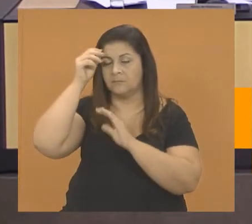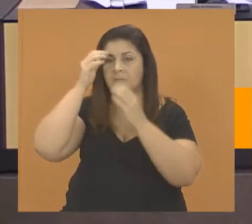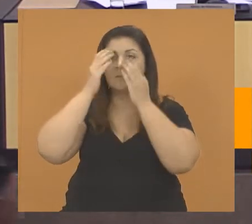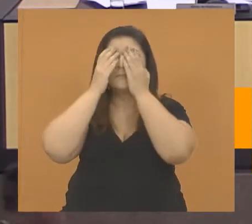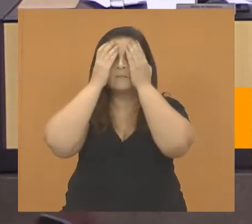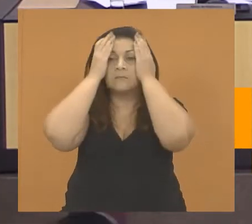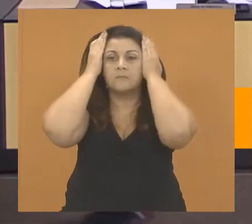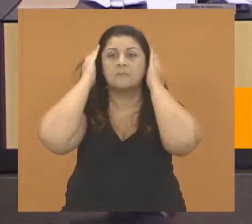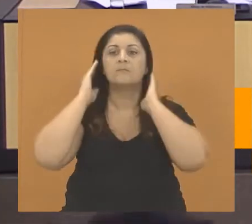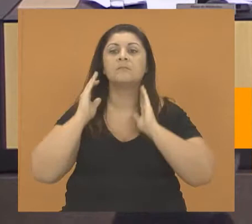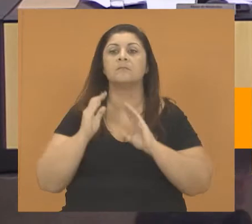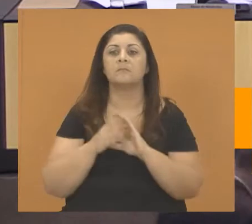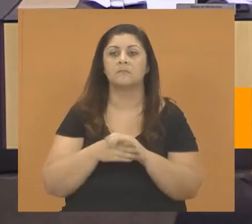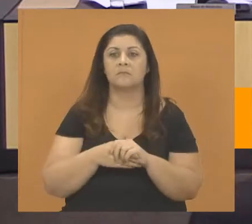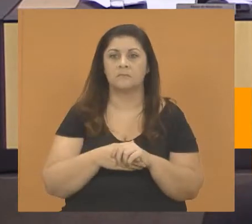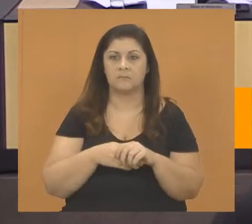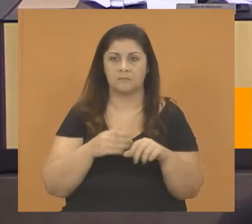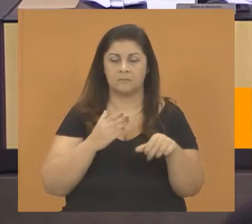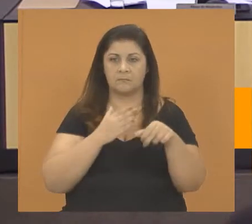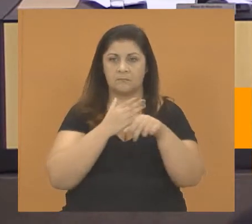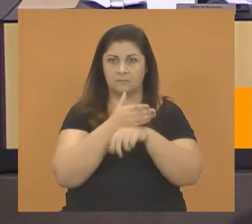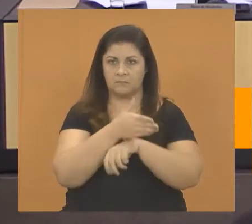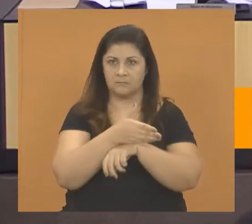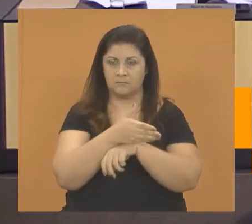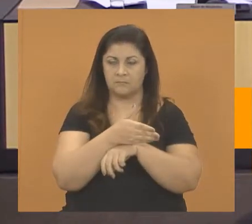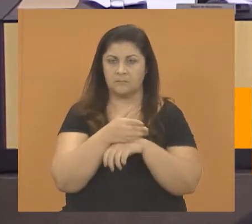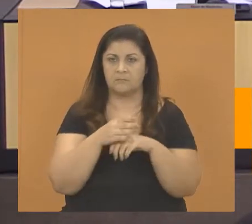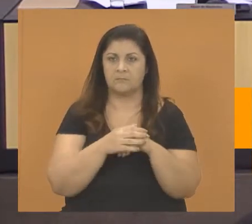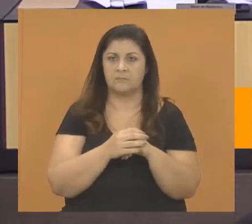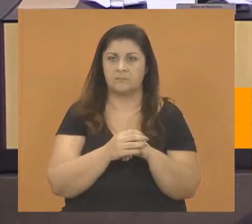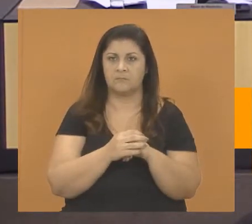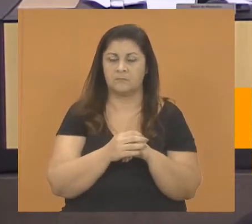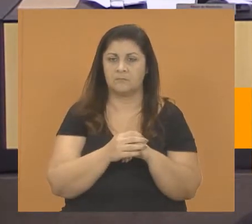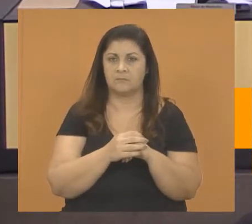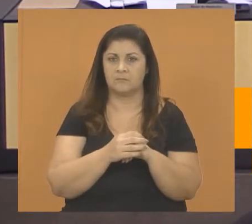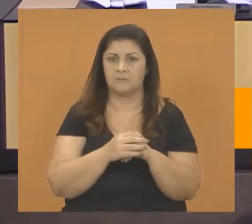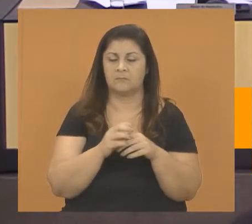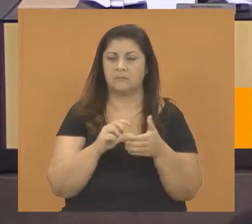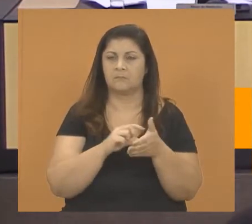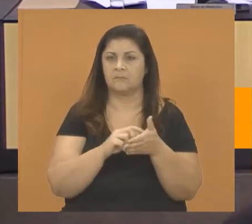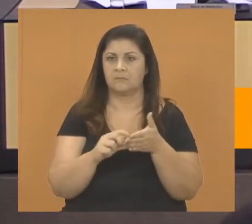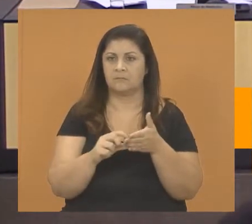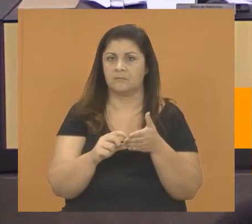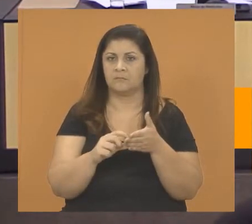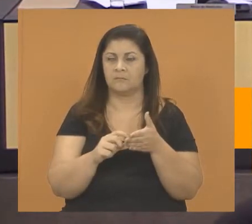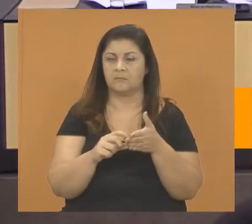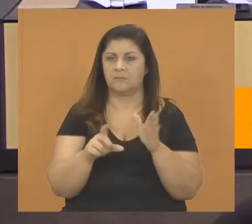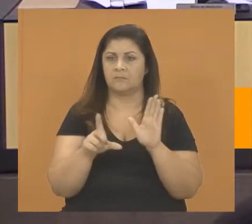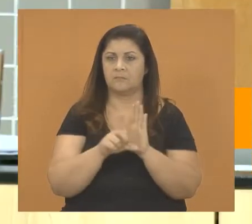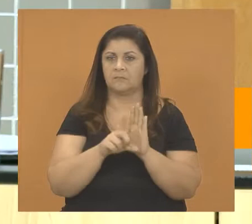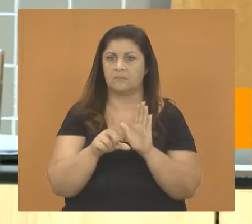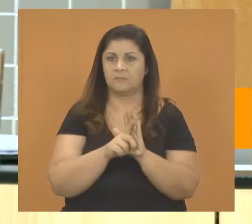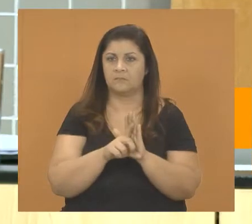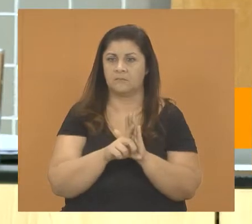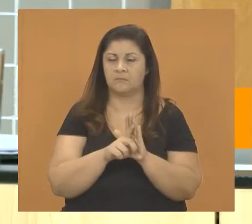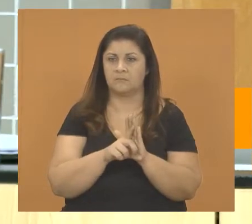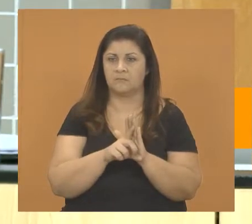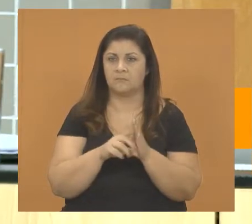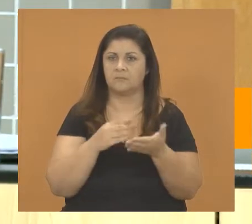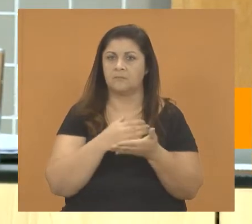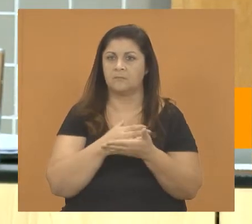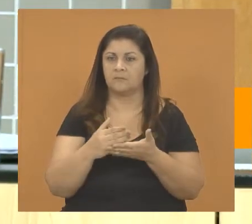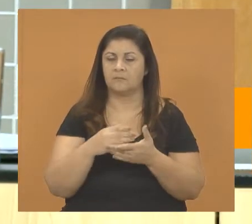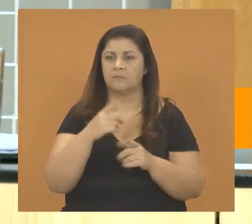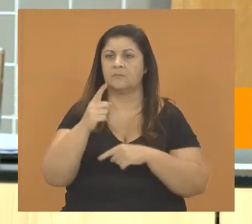câmara municipal aprovou ele sancione promulga a seguinte lei artigo 2º esta lei entra em vigor na data de sua publicação revogadas as disposições